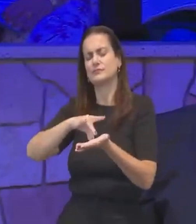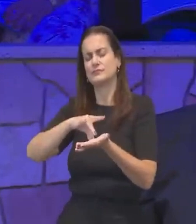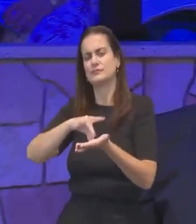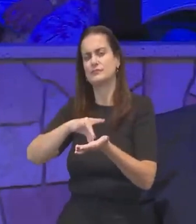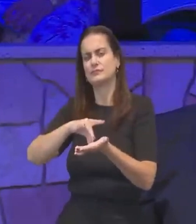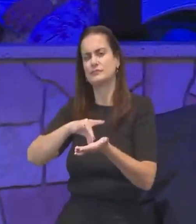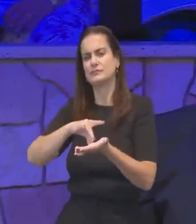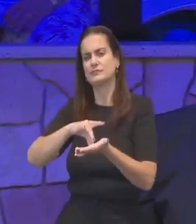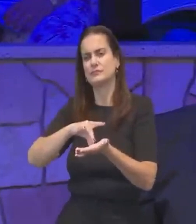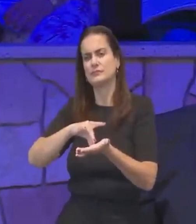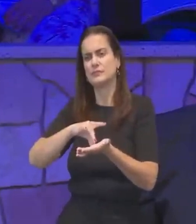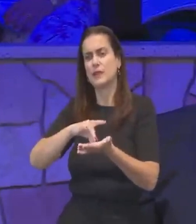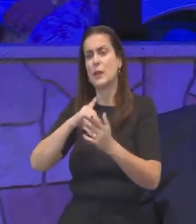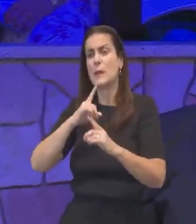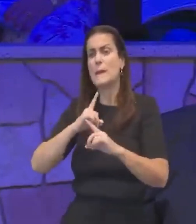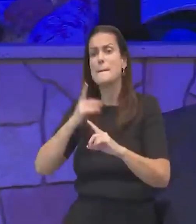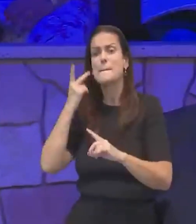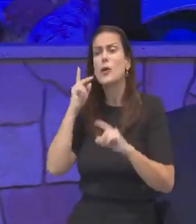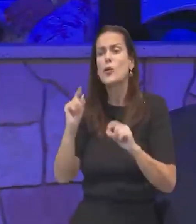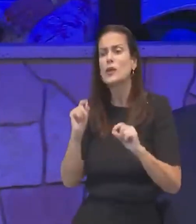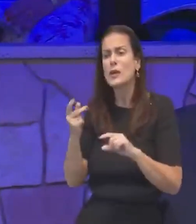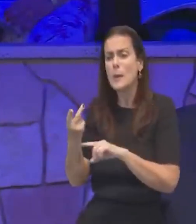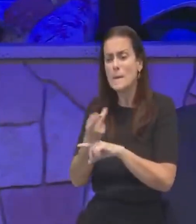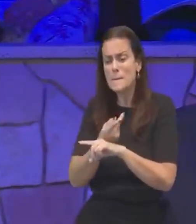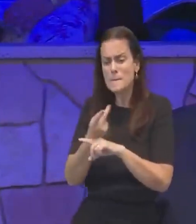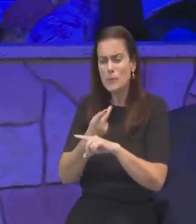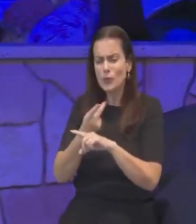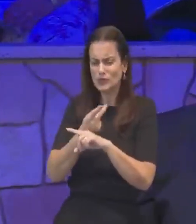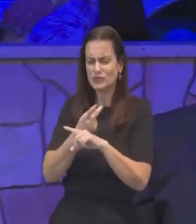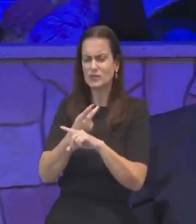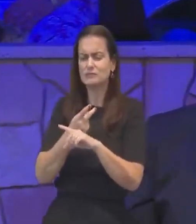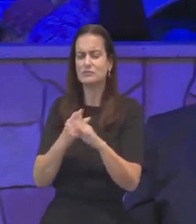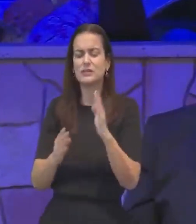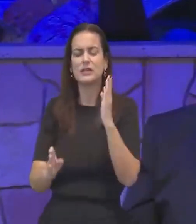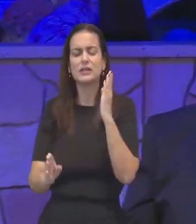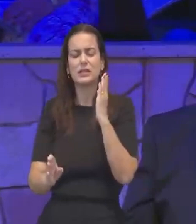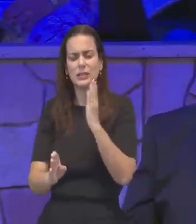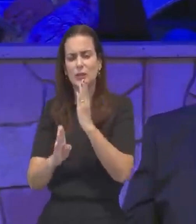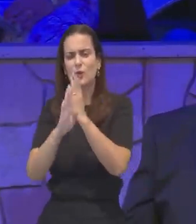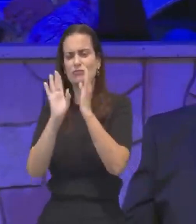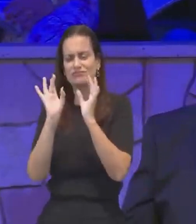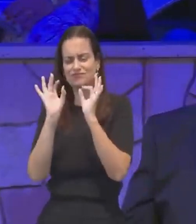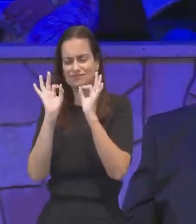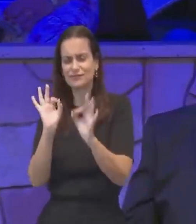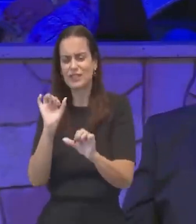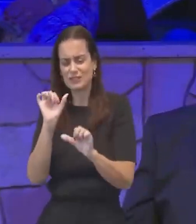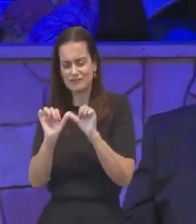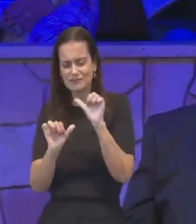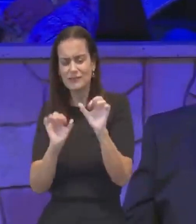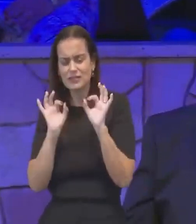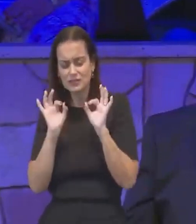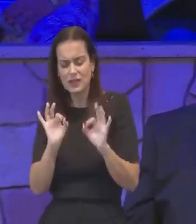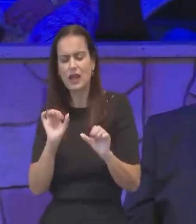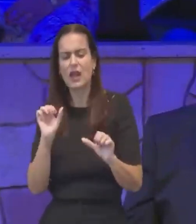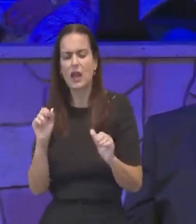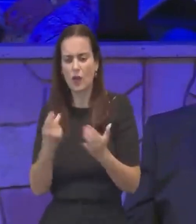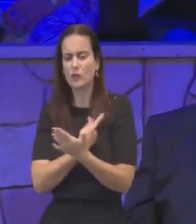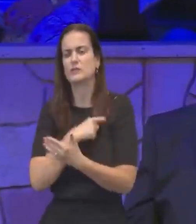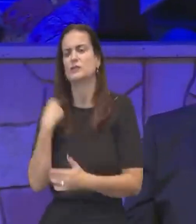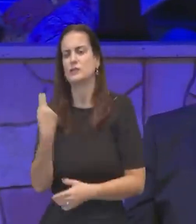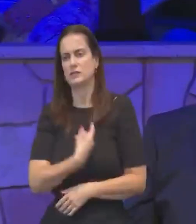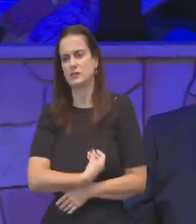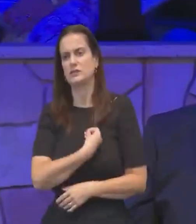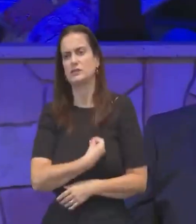para que por meio dessa busca e desse encontro, uma transformação verdadeira aconteça